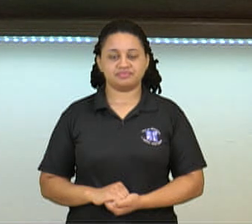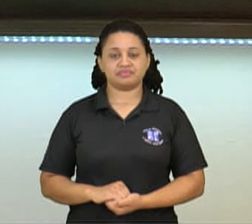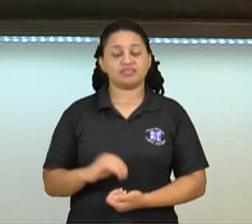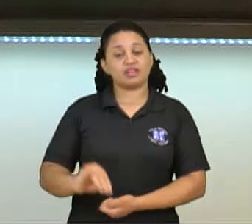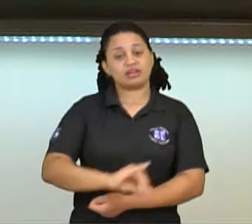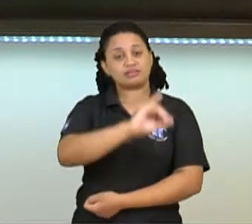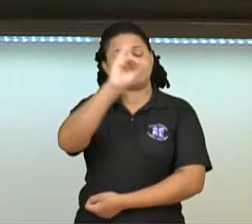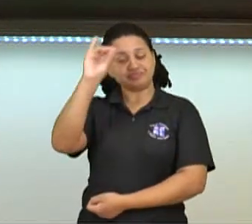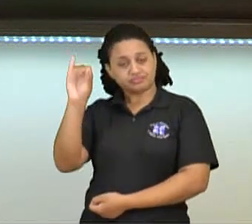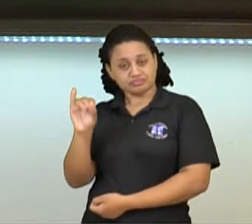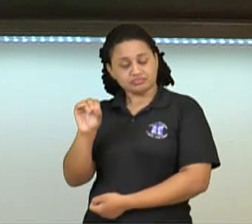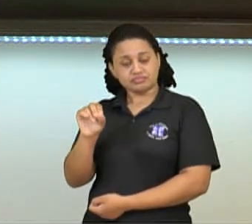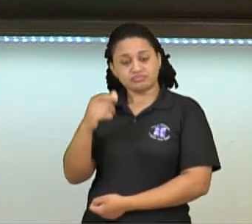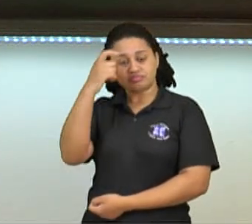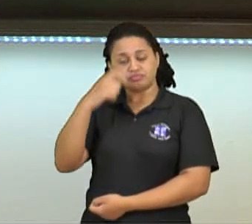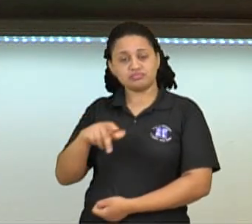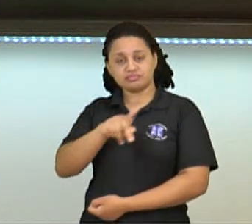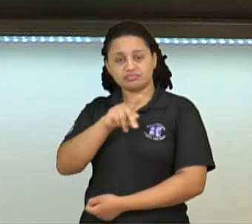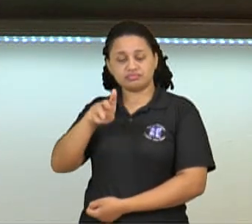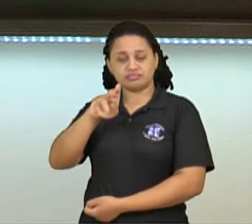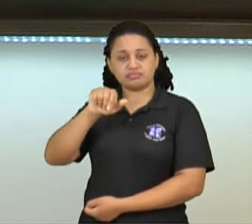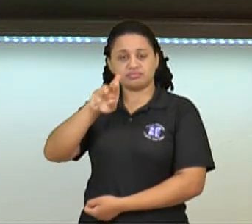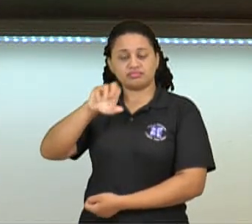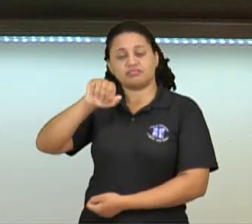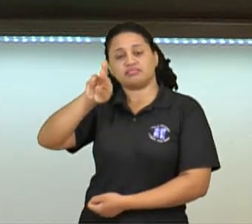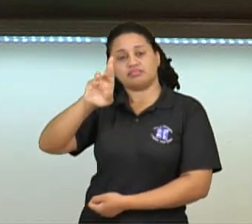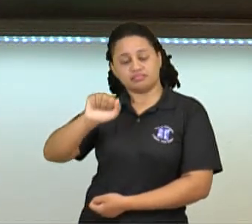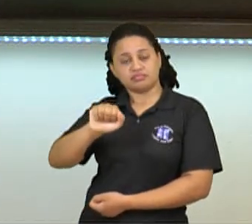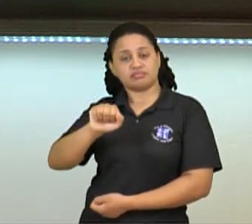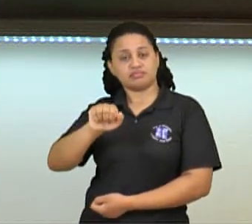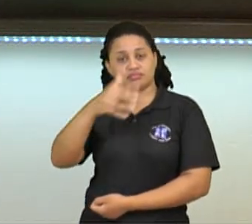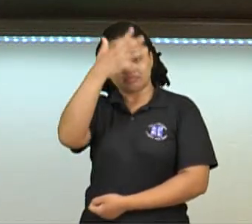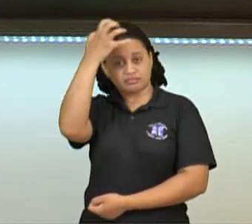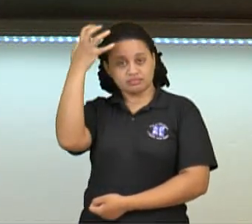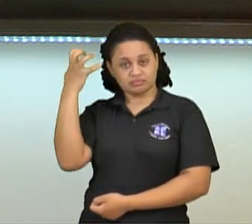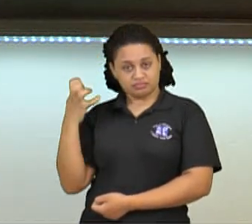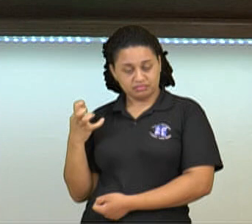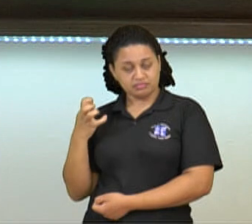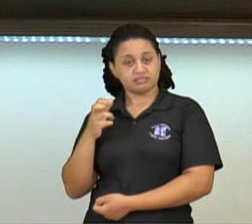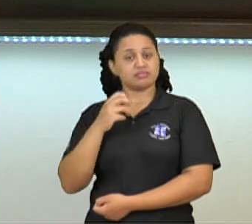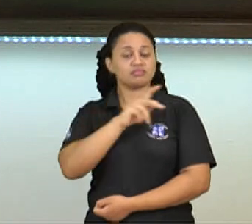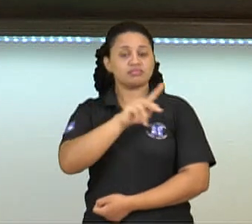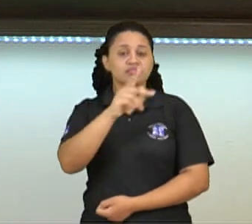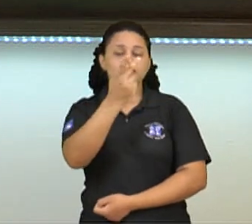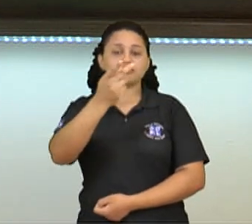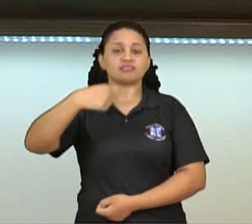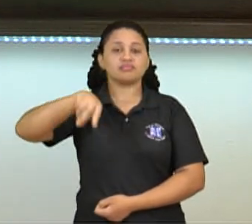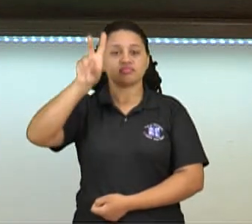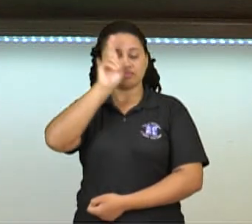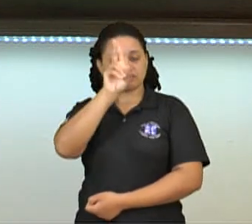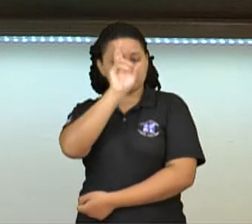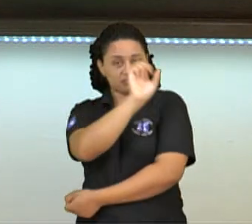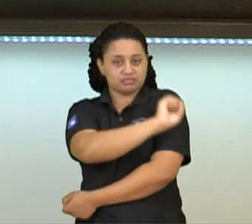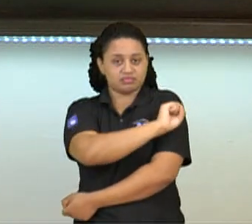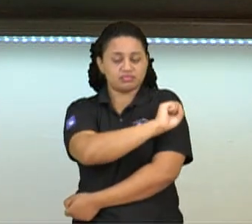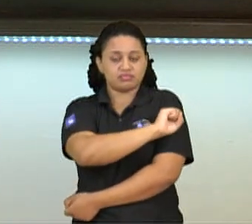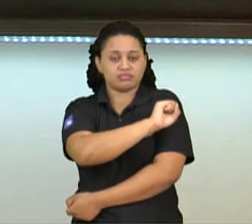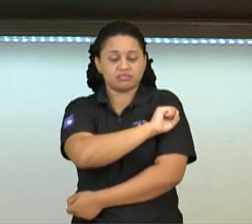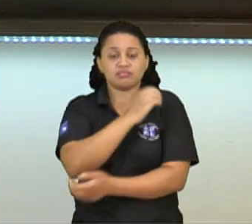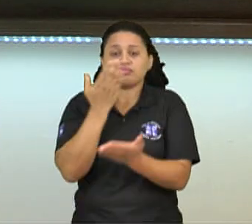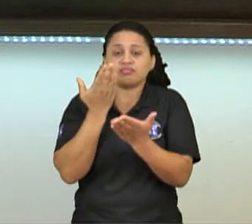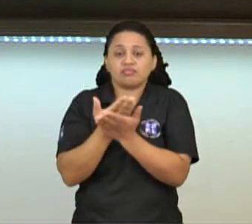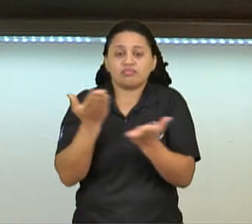Oi pessoal, eu sou a professora Bárbara Furquim, a professora de vocês de História do 8º ano.